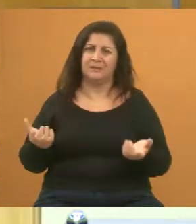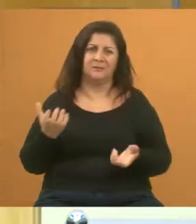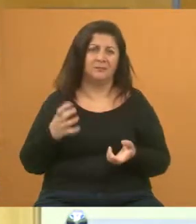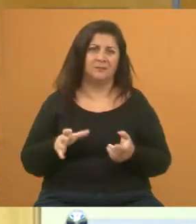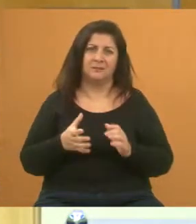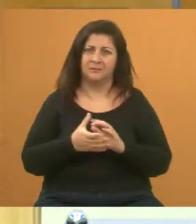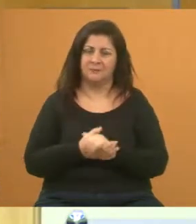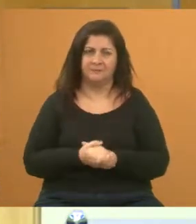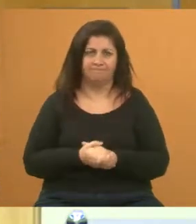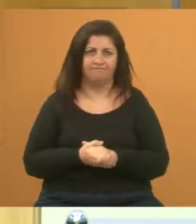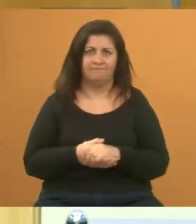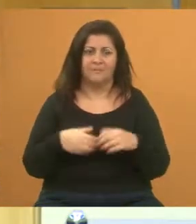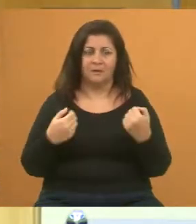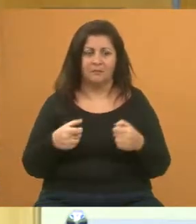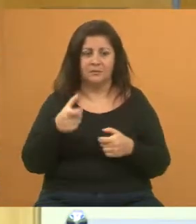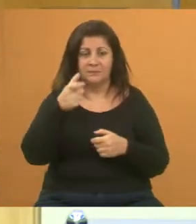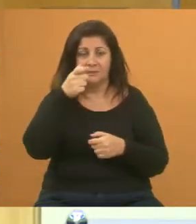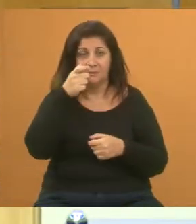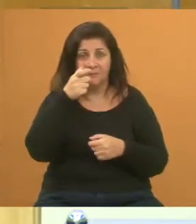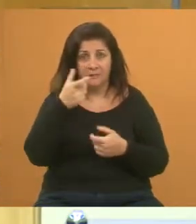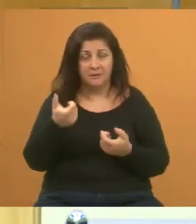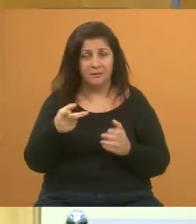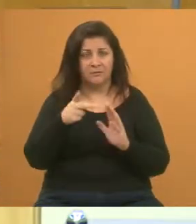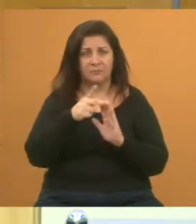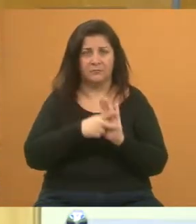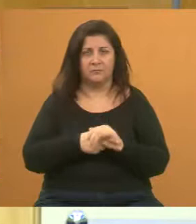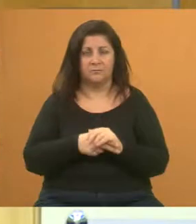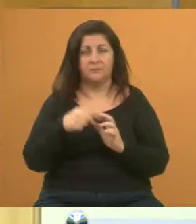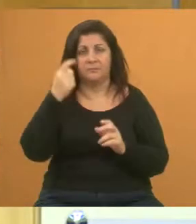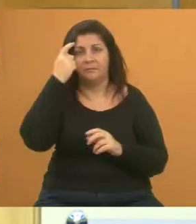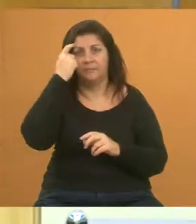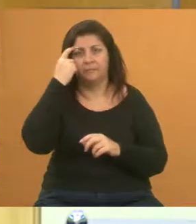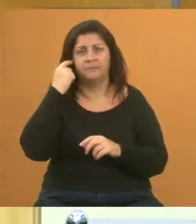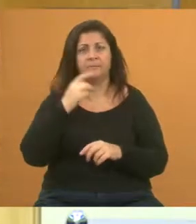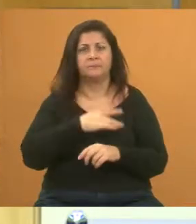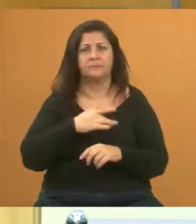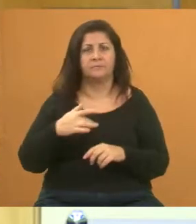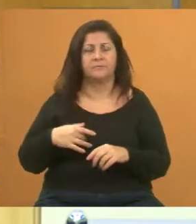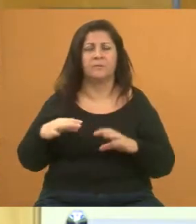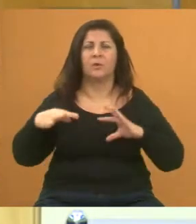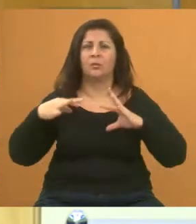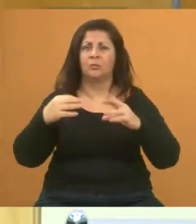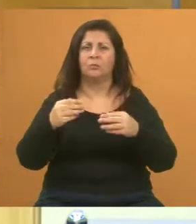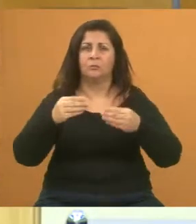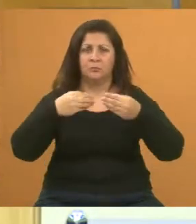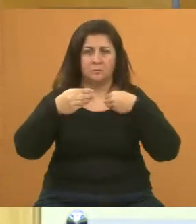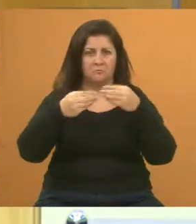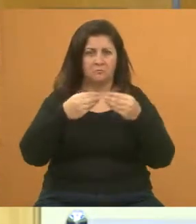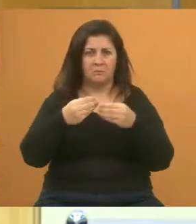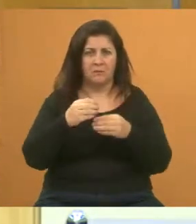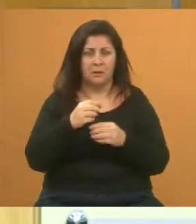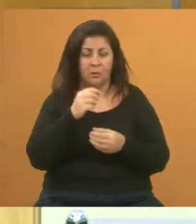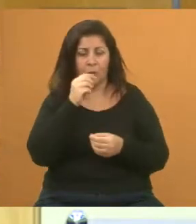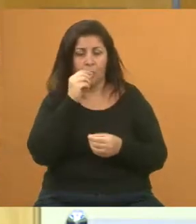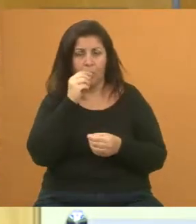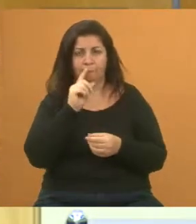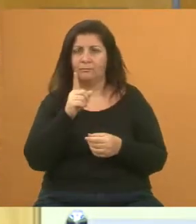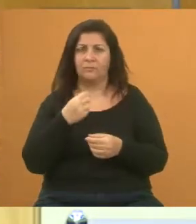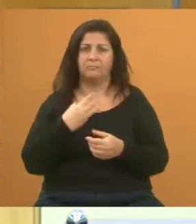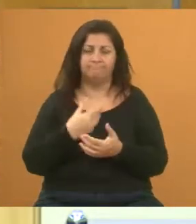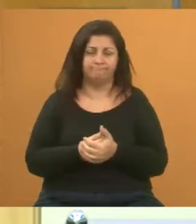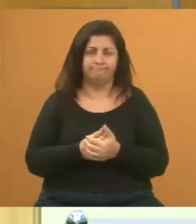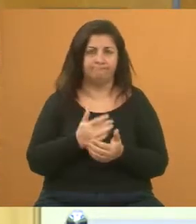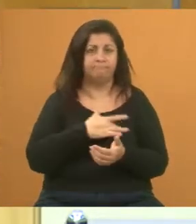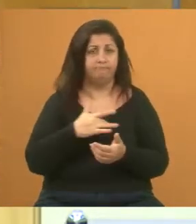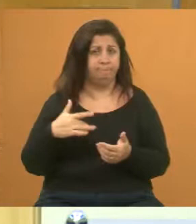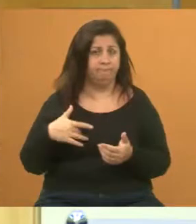trabalhar o mérito do projeto, que é pensando na nossa saúde, que a gente sabe que tudo que é plástico na boca não é legal, né? Na saúde do